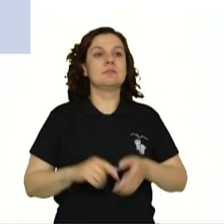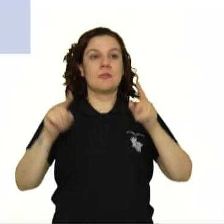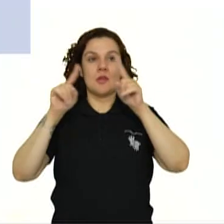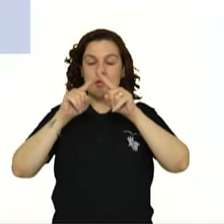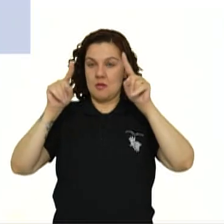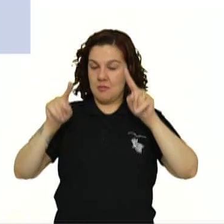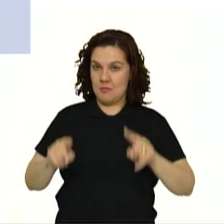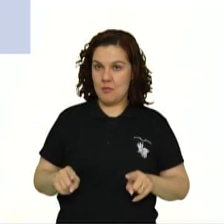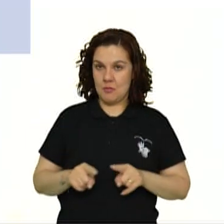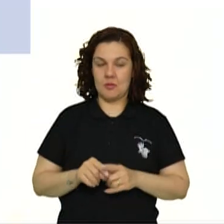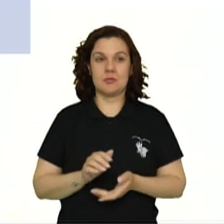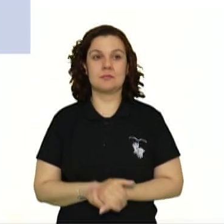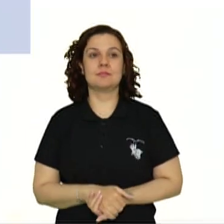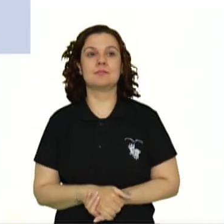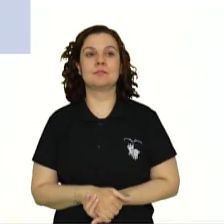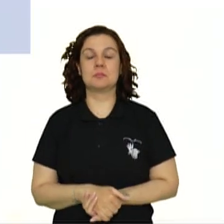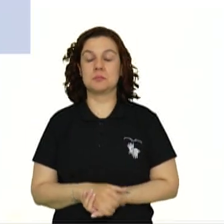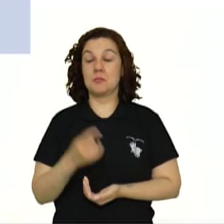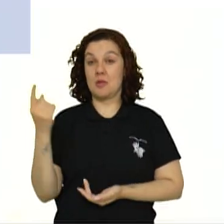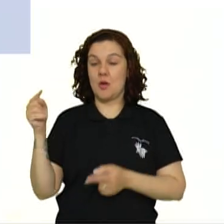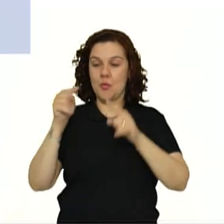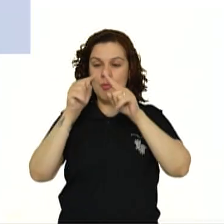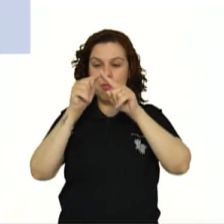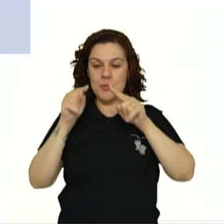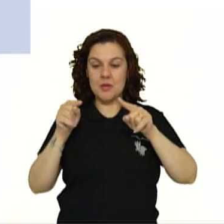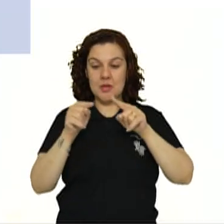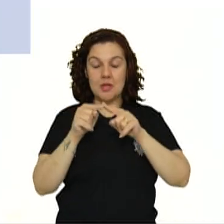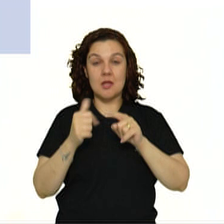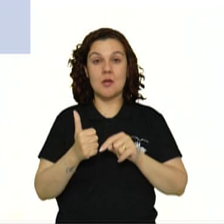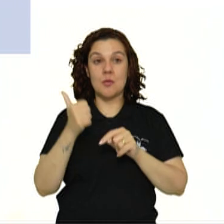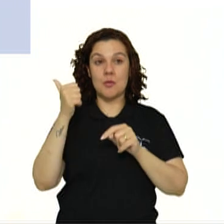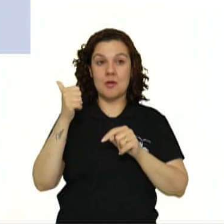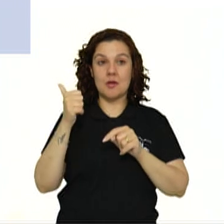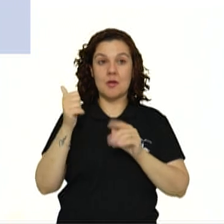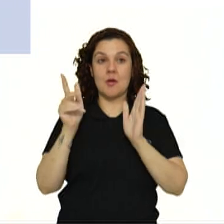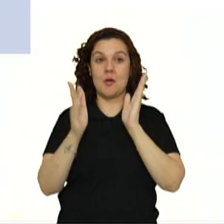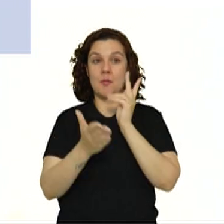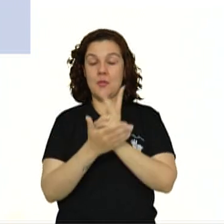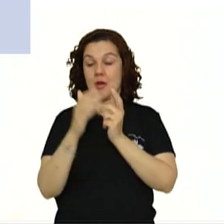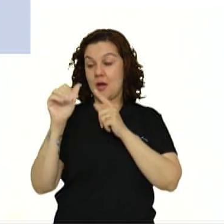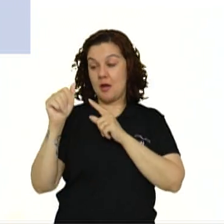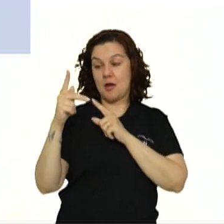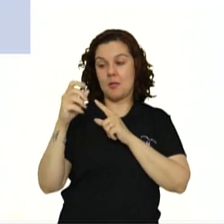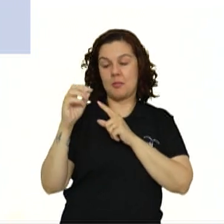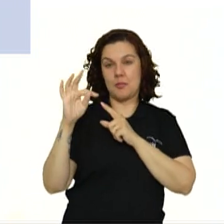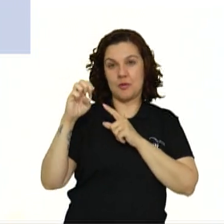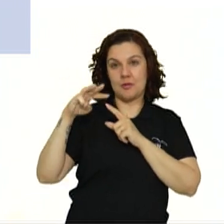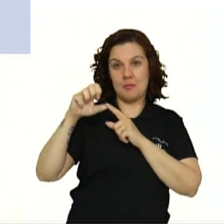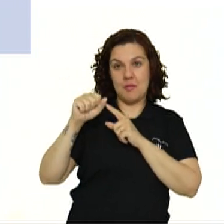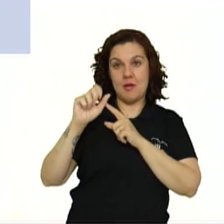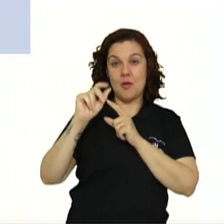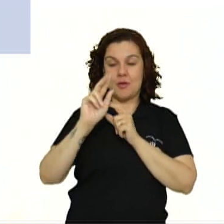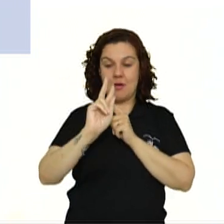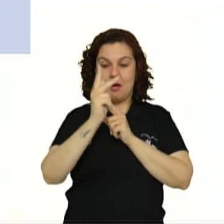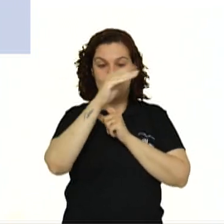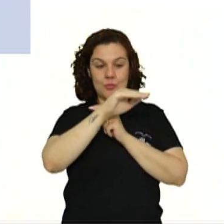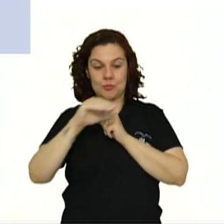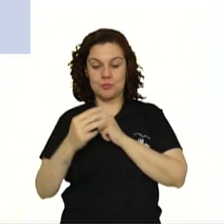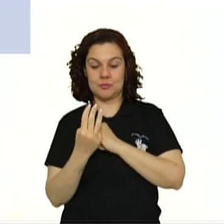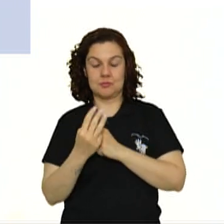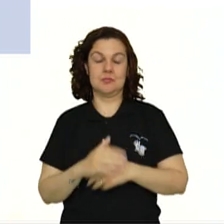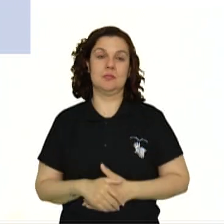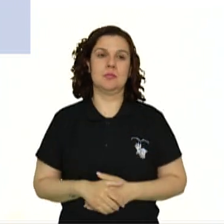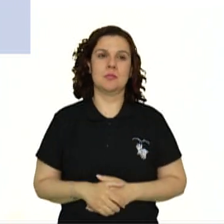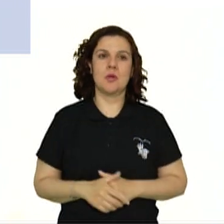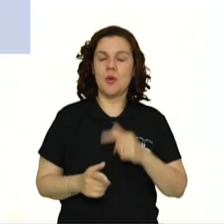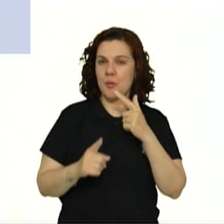aqui. Do triângulo equilátero, eu tenho que a medida do seu apótema é a altura sobre 3.